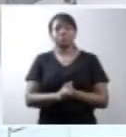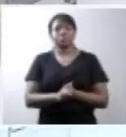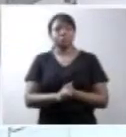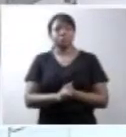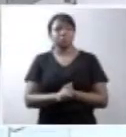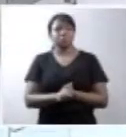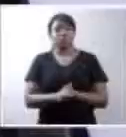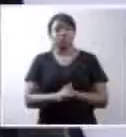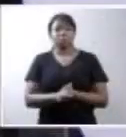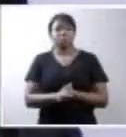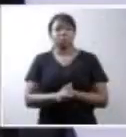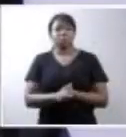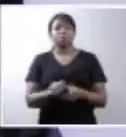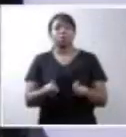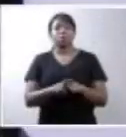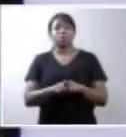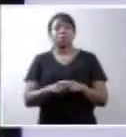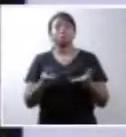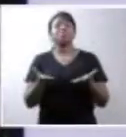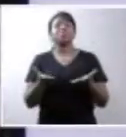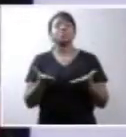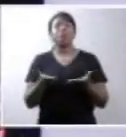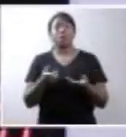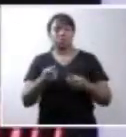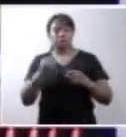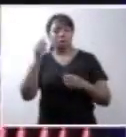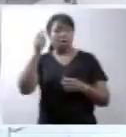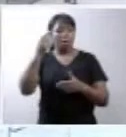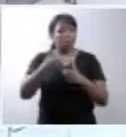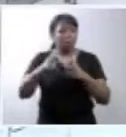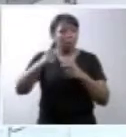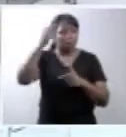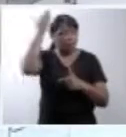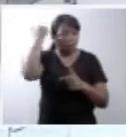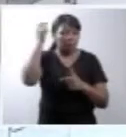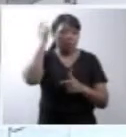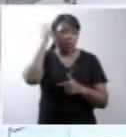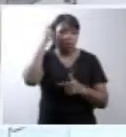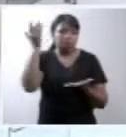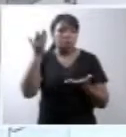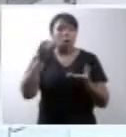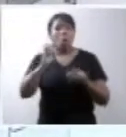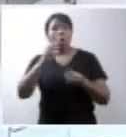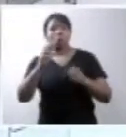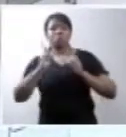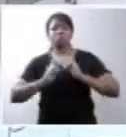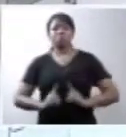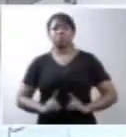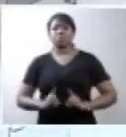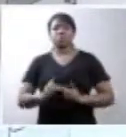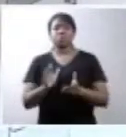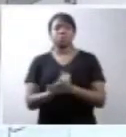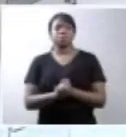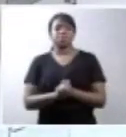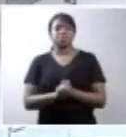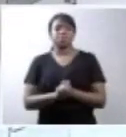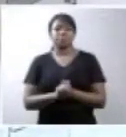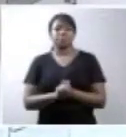síntese, anencefalia e deficiência não são vocábulos que encerrem sinonímia.